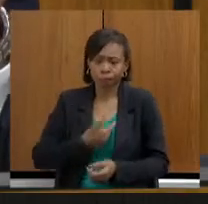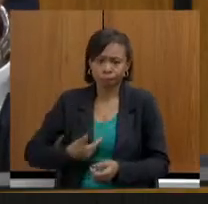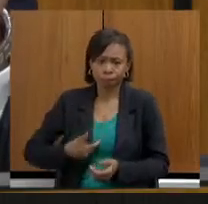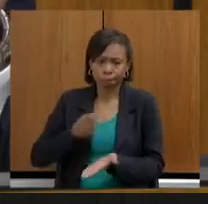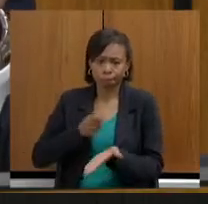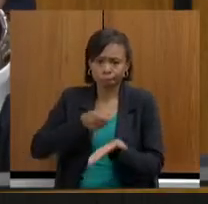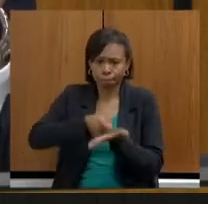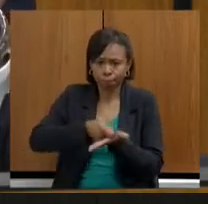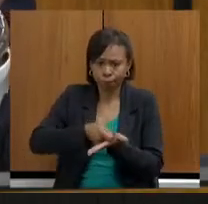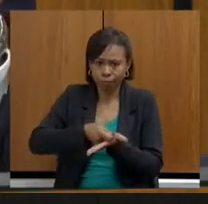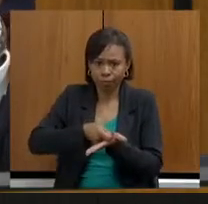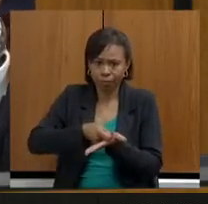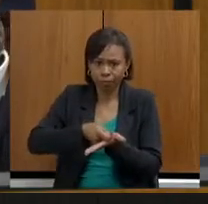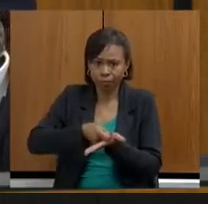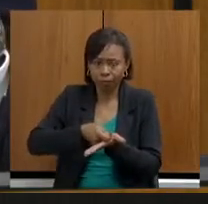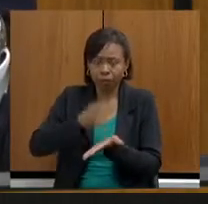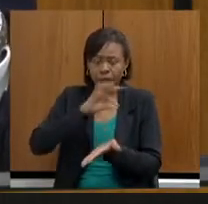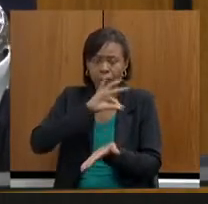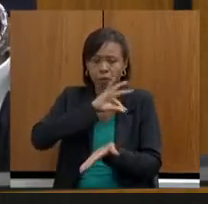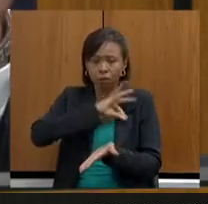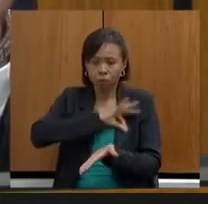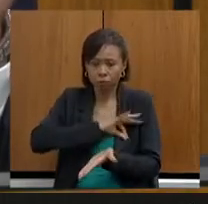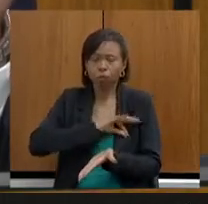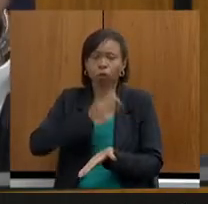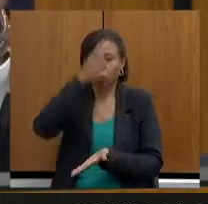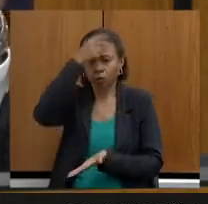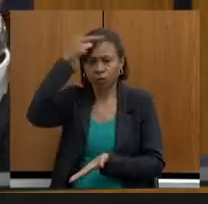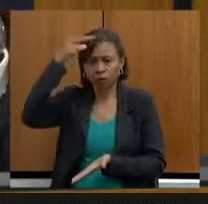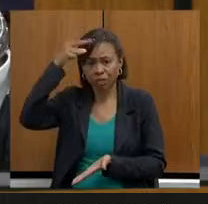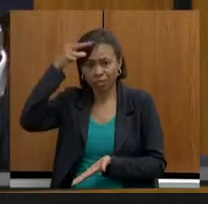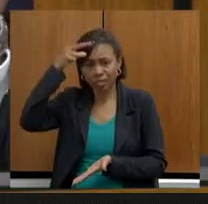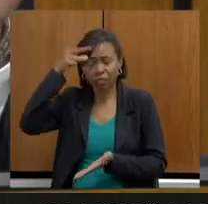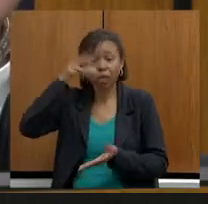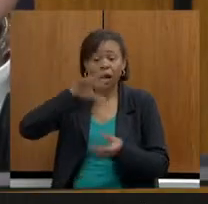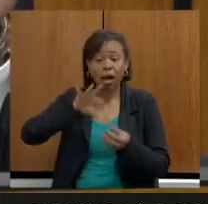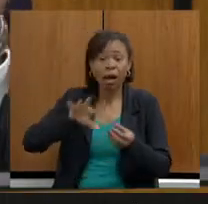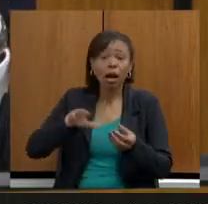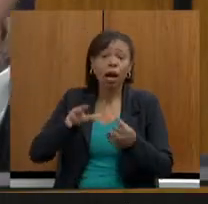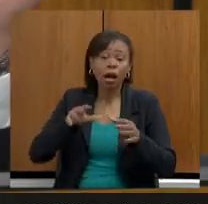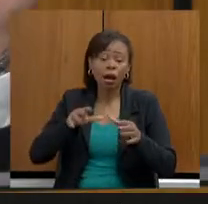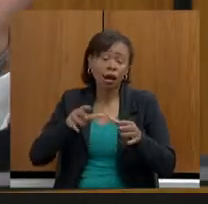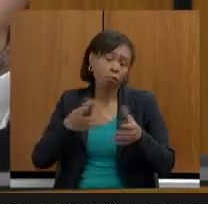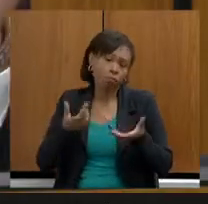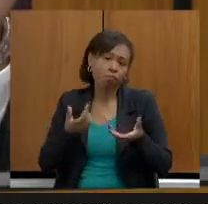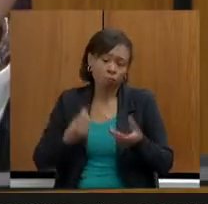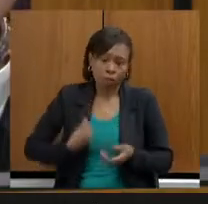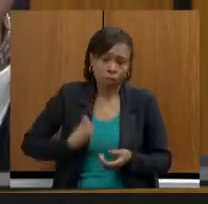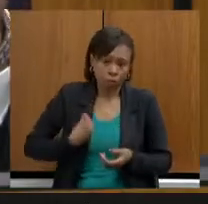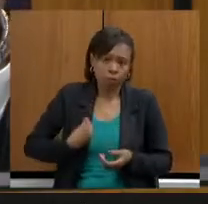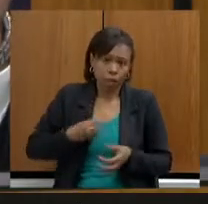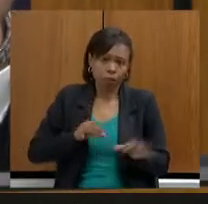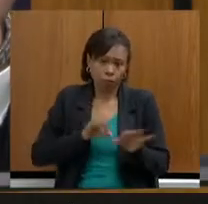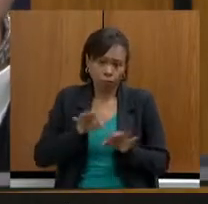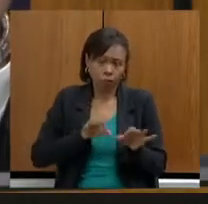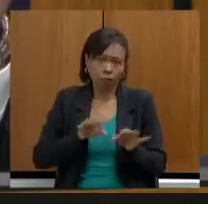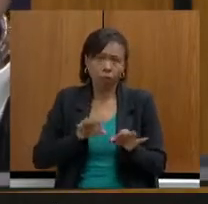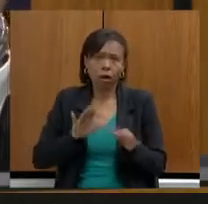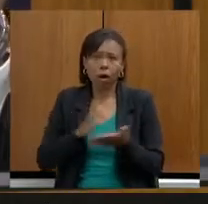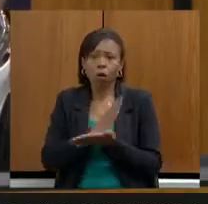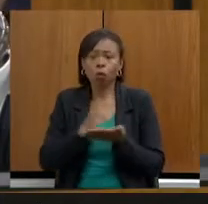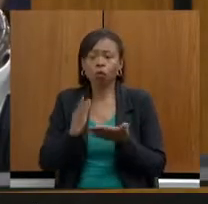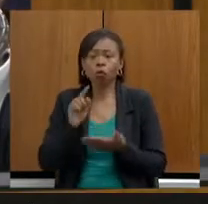prefeitos em aderir ao programa tivemos casos em que foram furtados um milhão r$